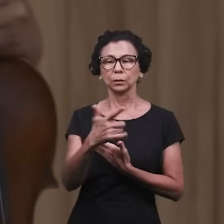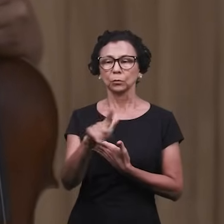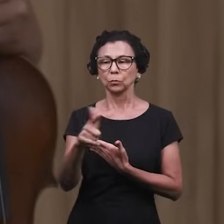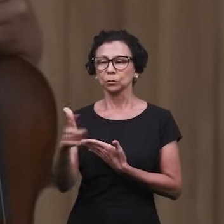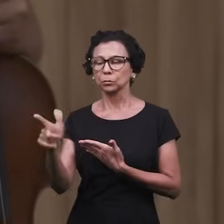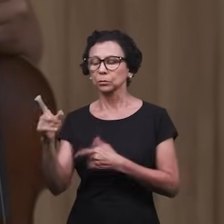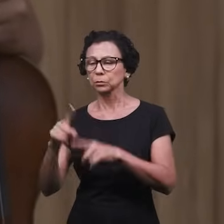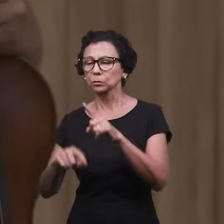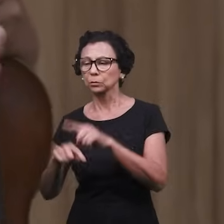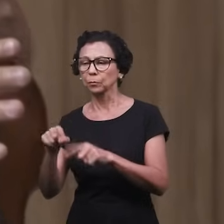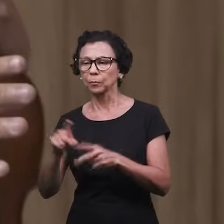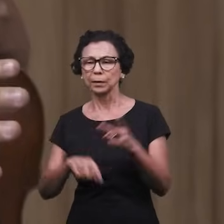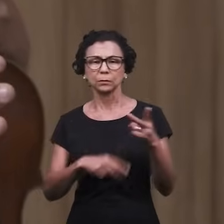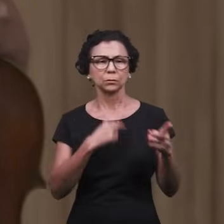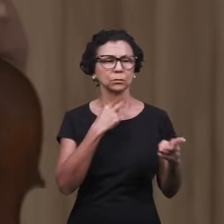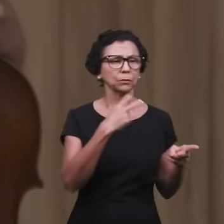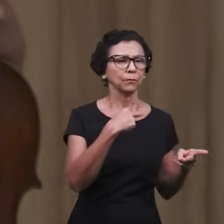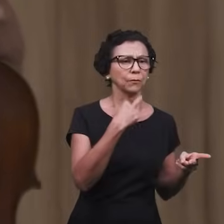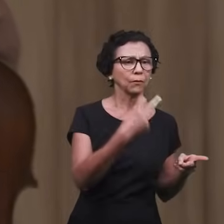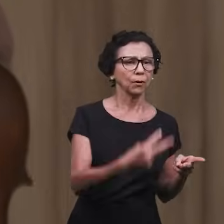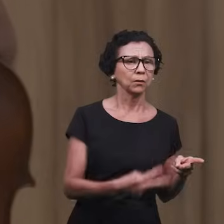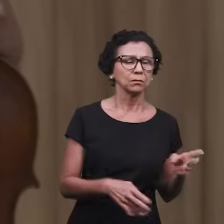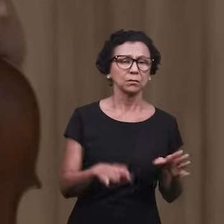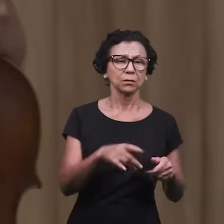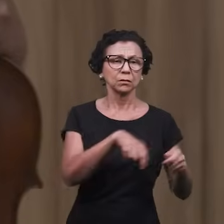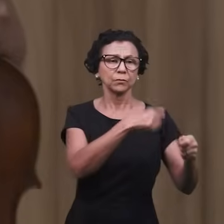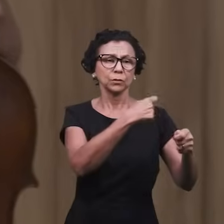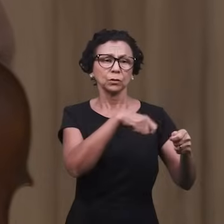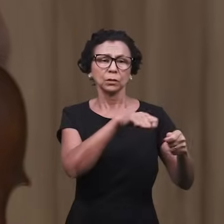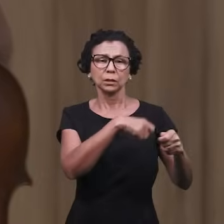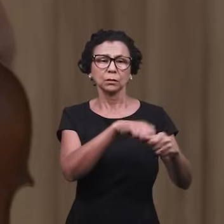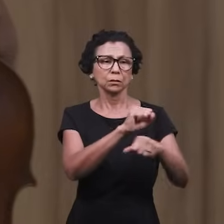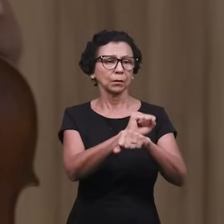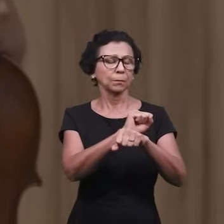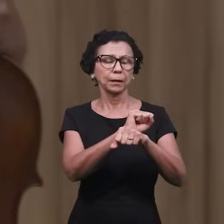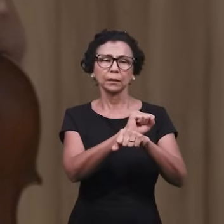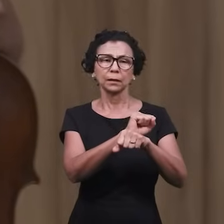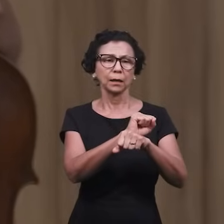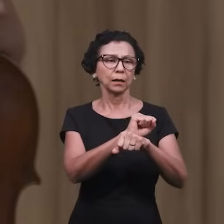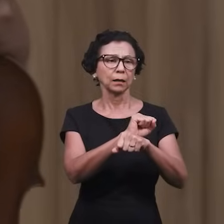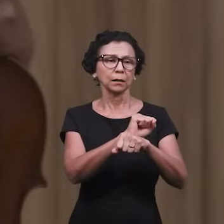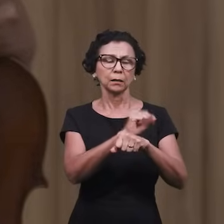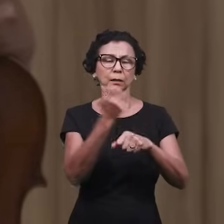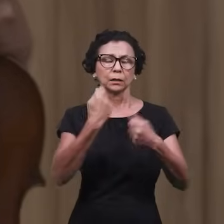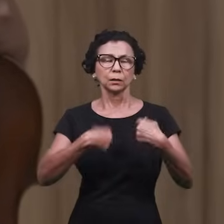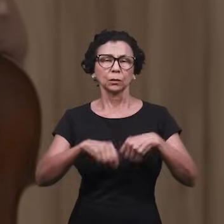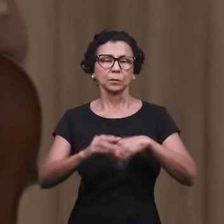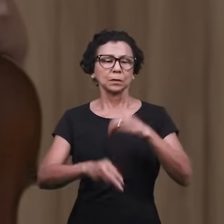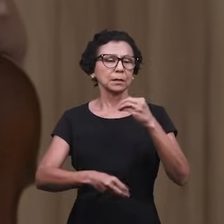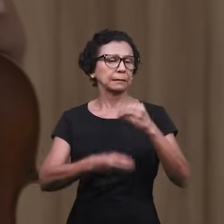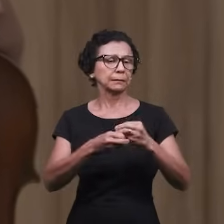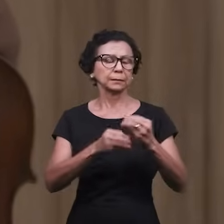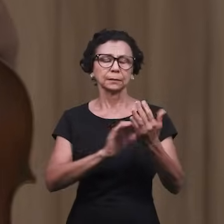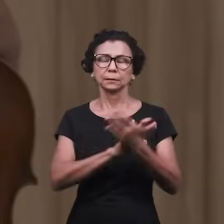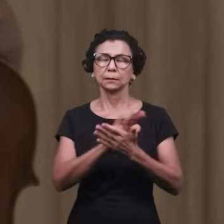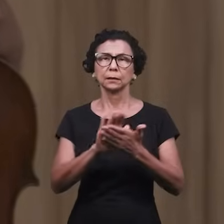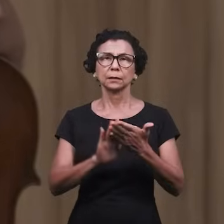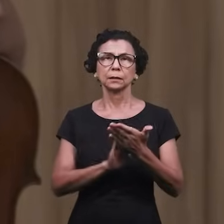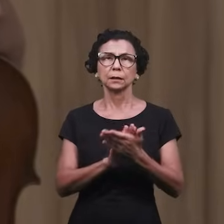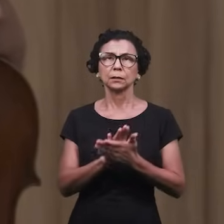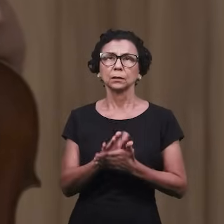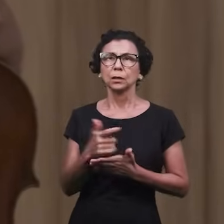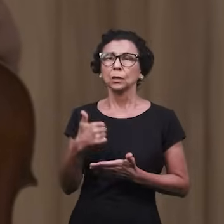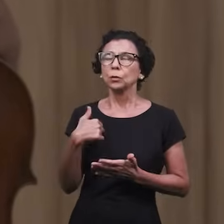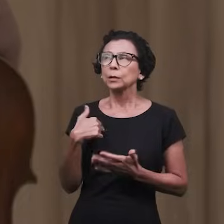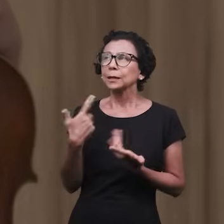de base e as vozes, às vezes o violino não precisa fazer nada para complementar aquilo ali. às vezes eu posso perceber, será que tem algo